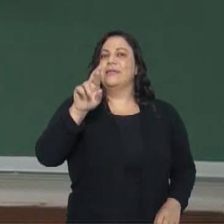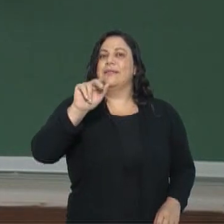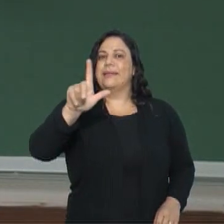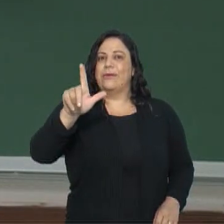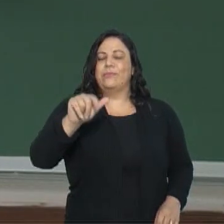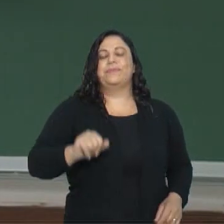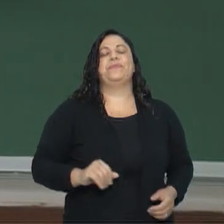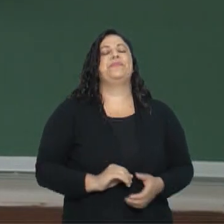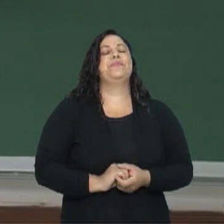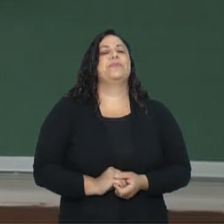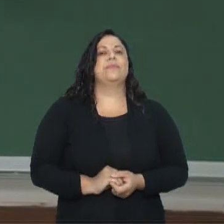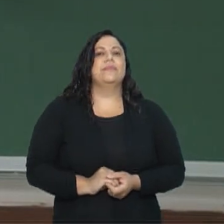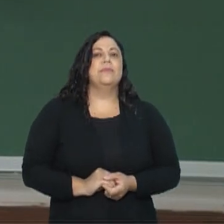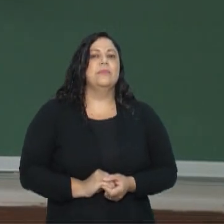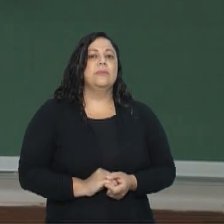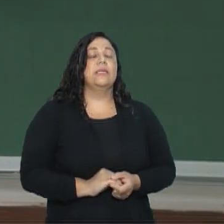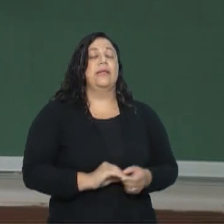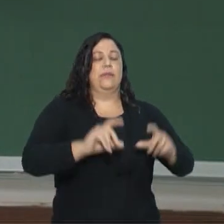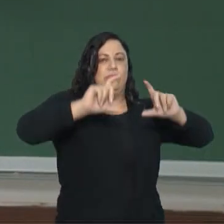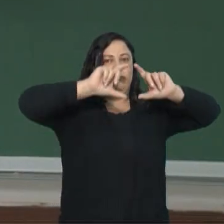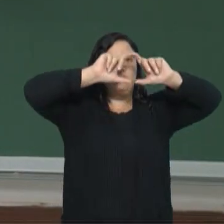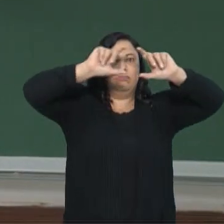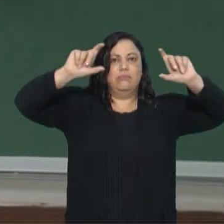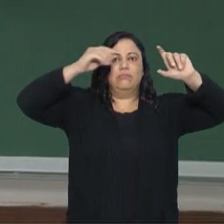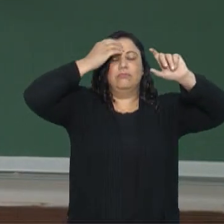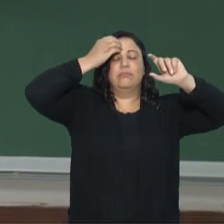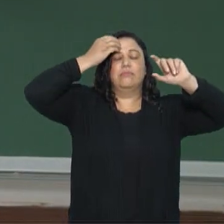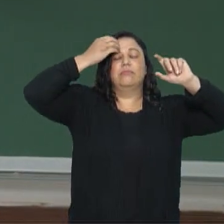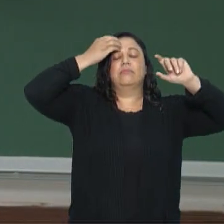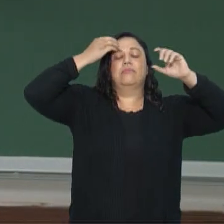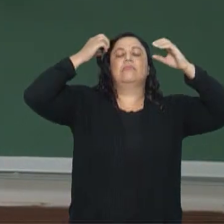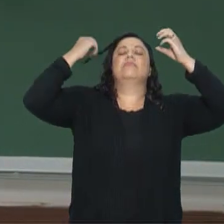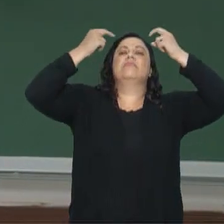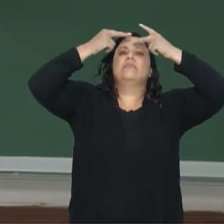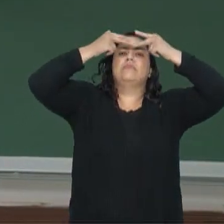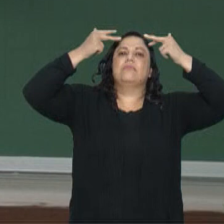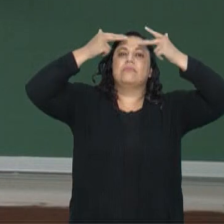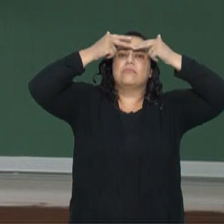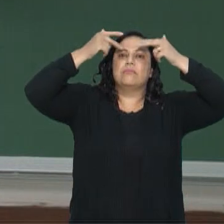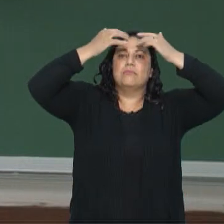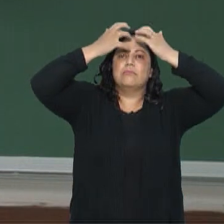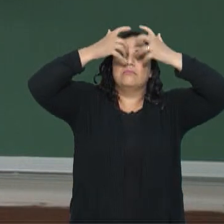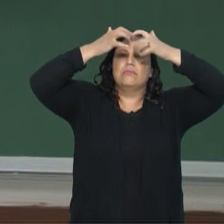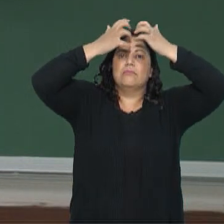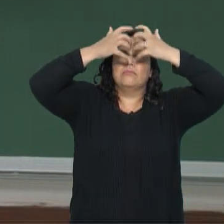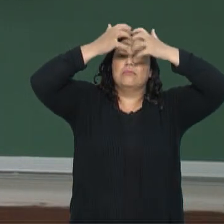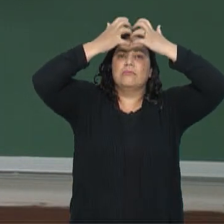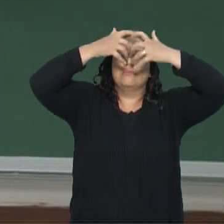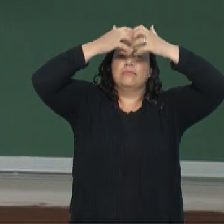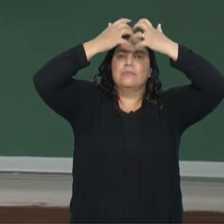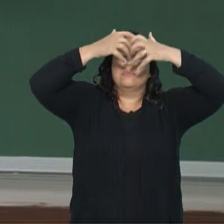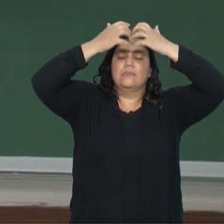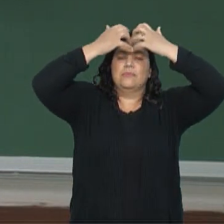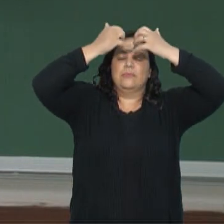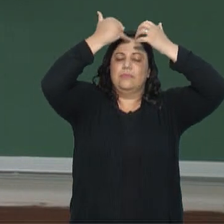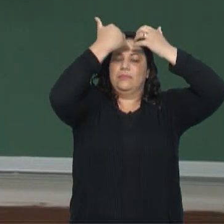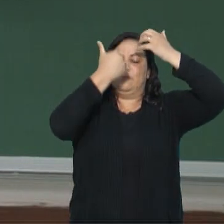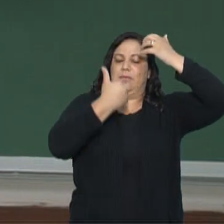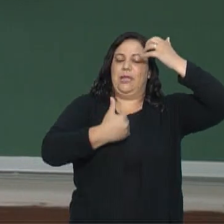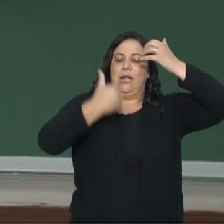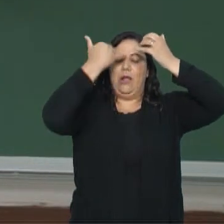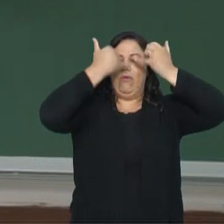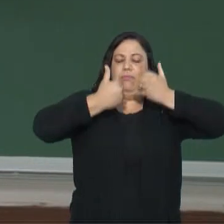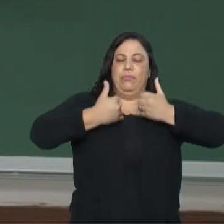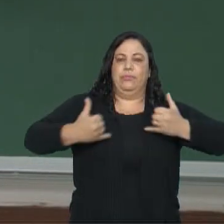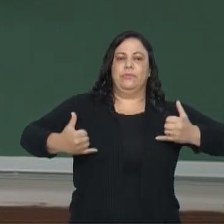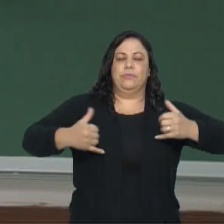nós temos o quê? Sistema nervoso central. Duas partes principais, encéfalo e medula